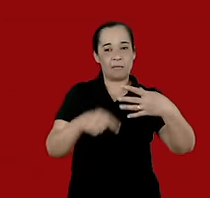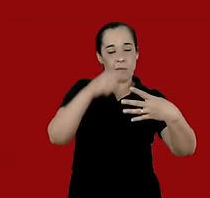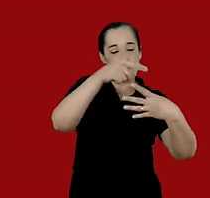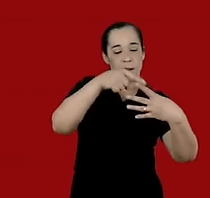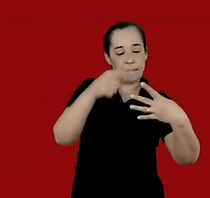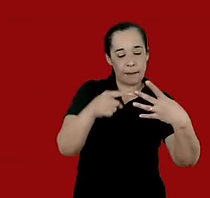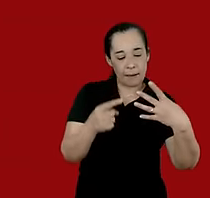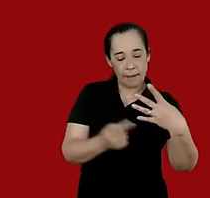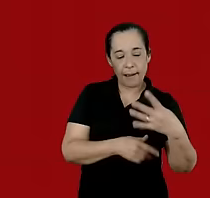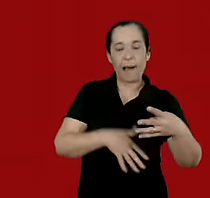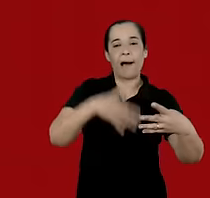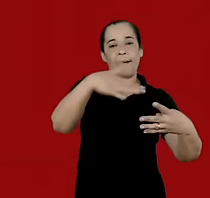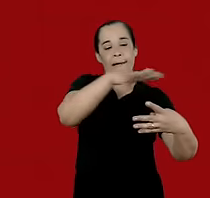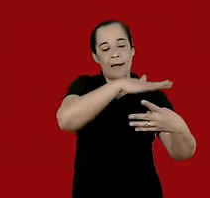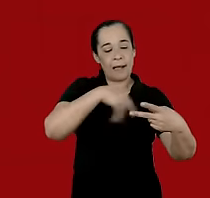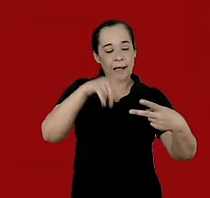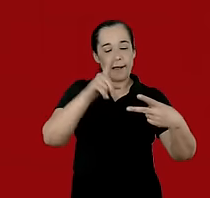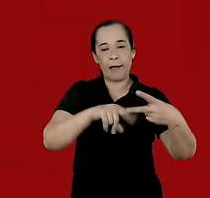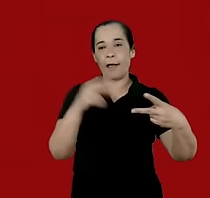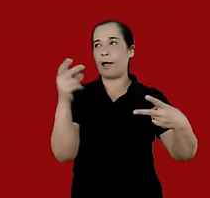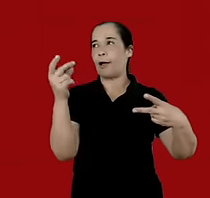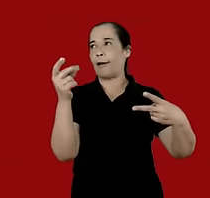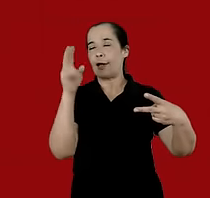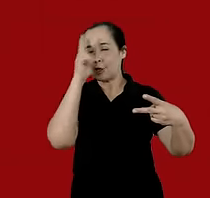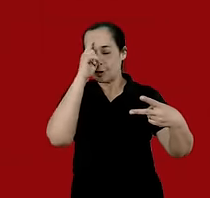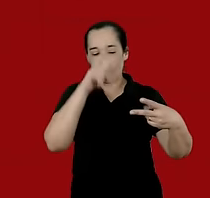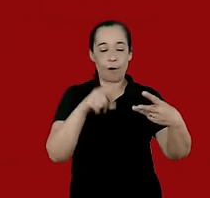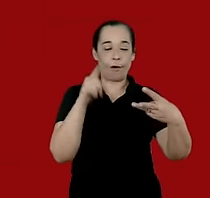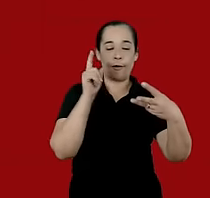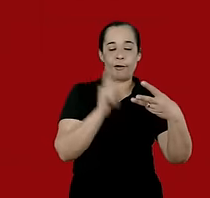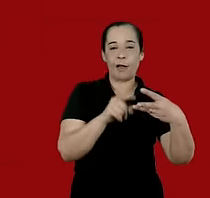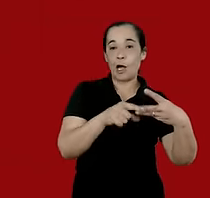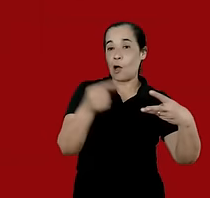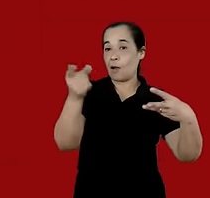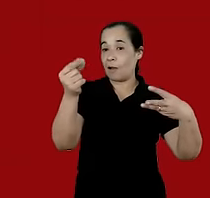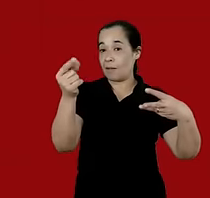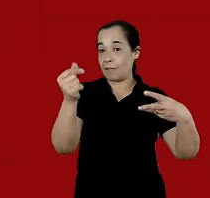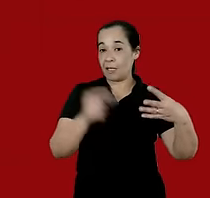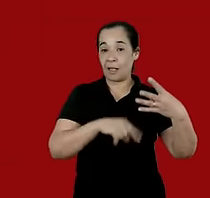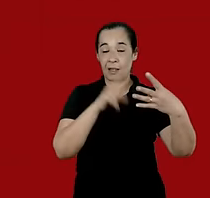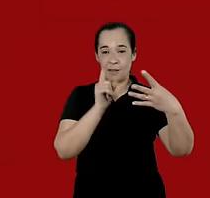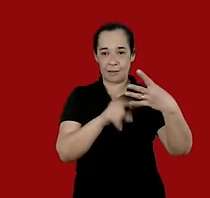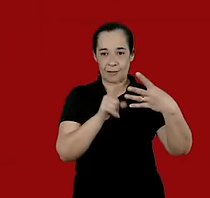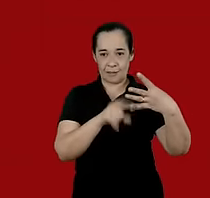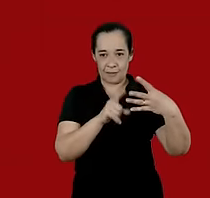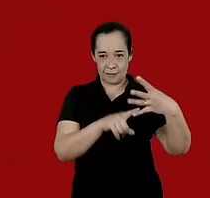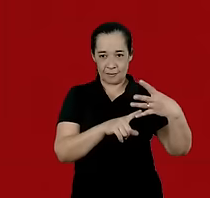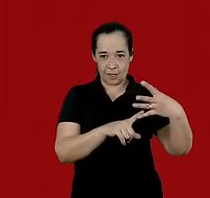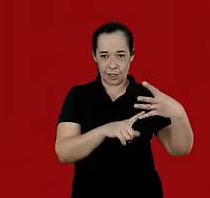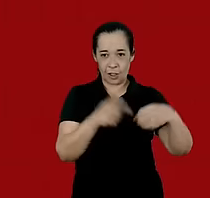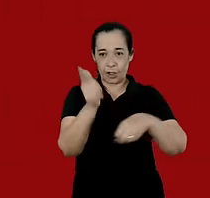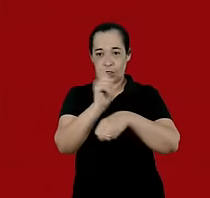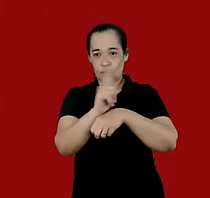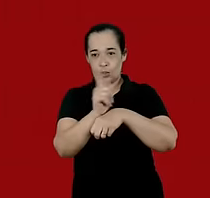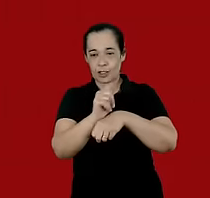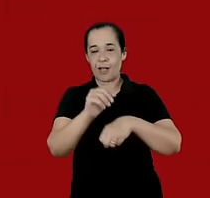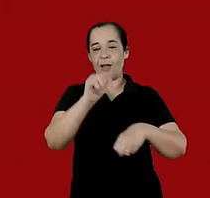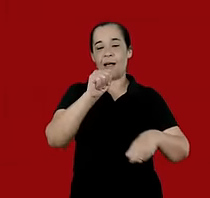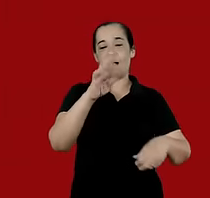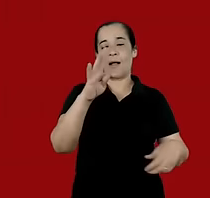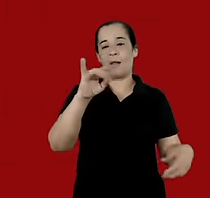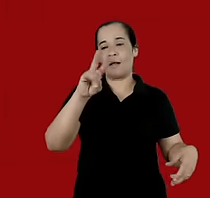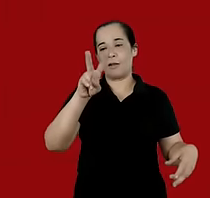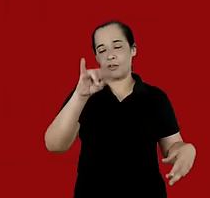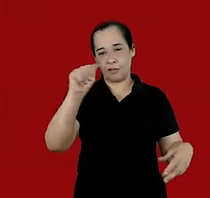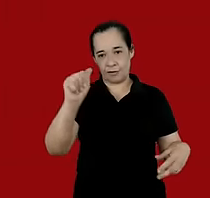cenário histórico precificação E aí de novo aqui também a gestão ativa faz o seu papel existem Fundos que tem características de terre